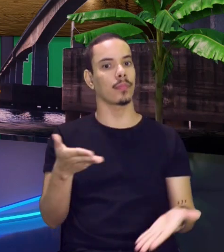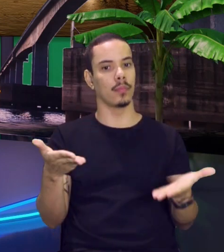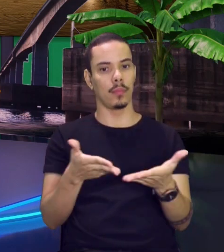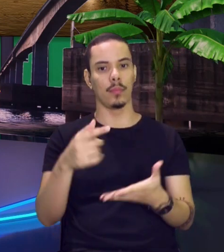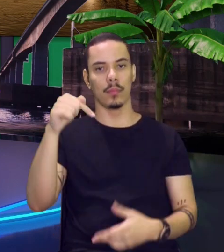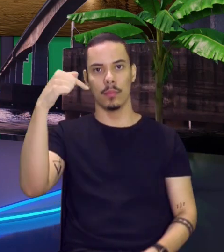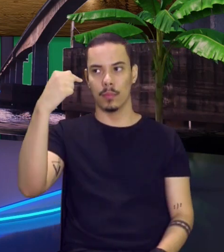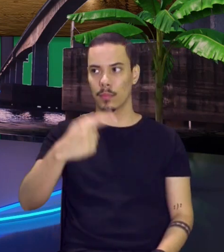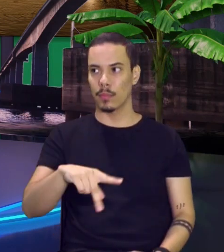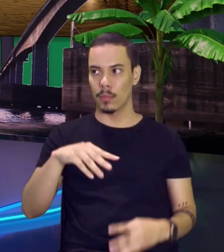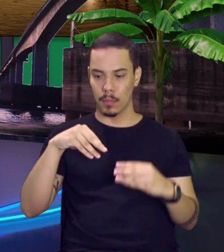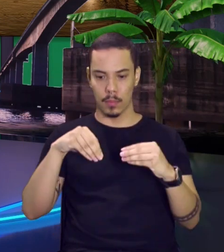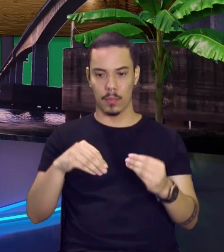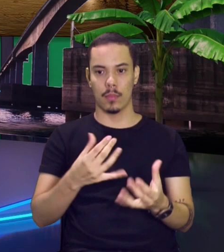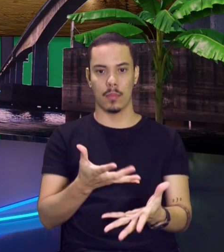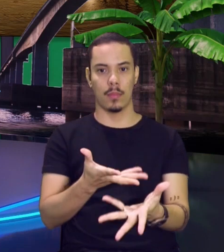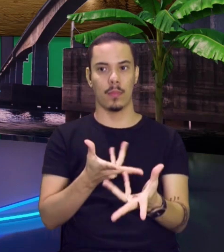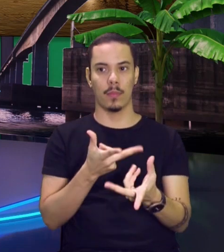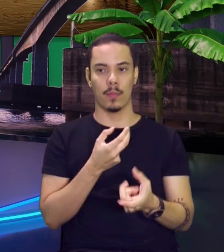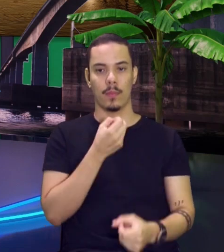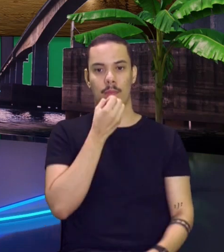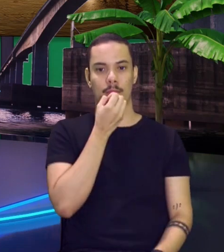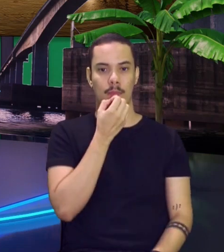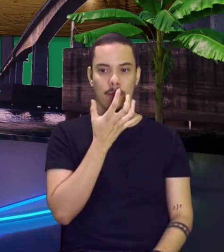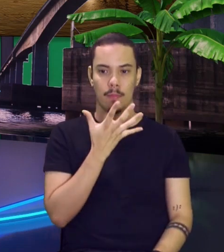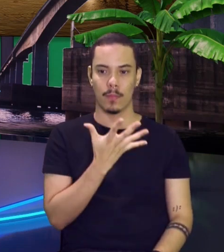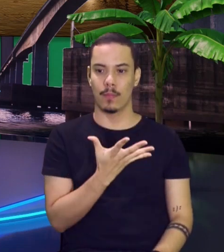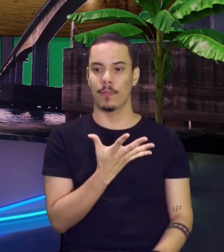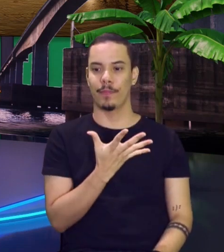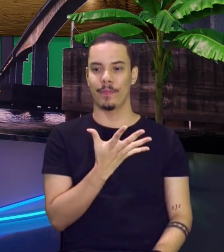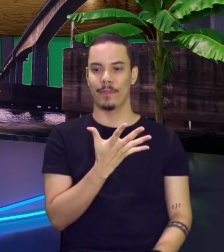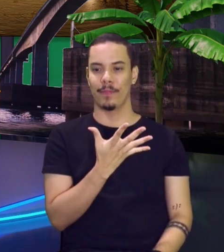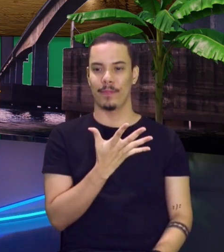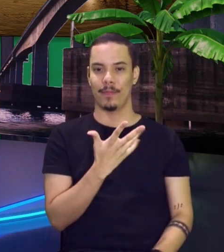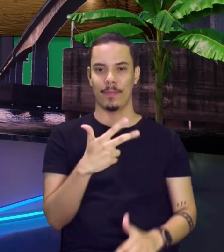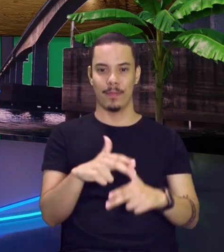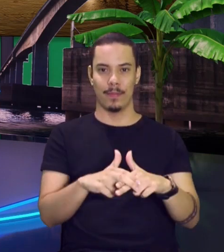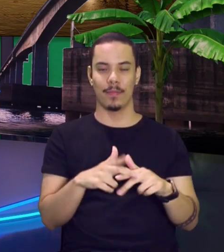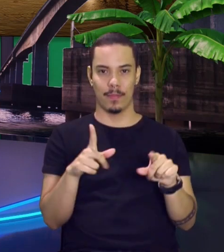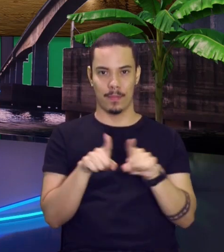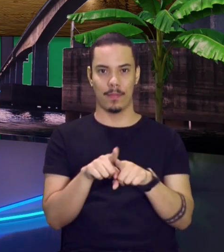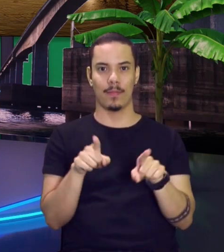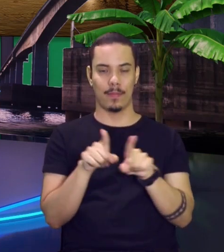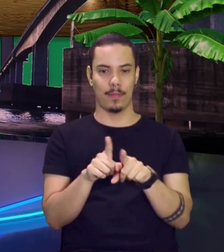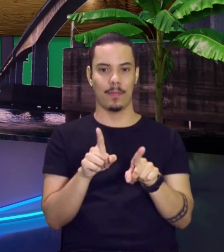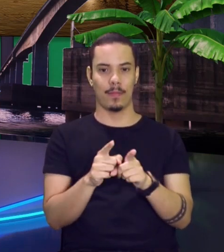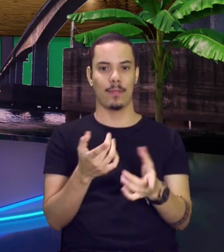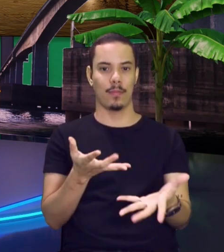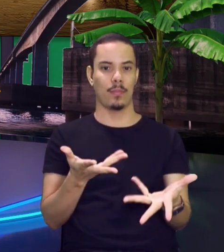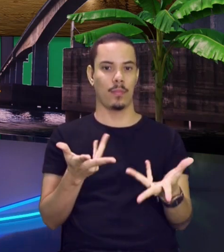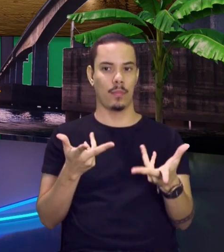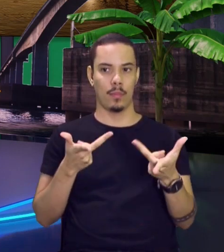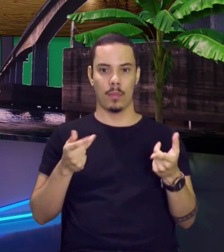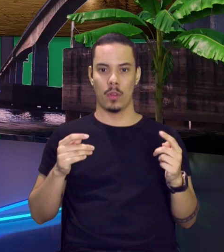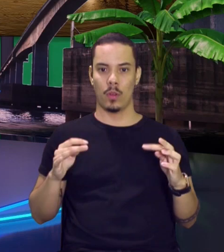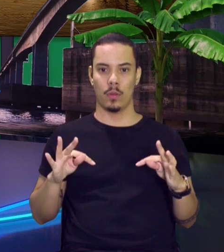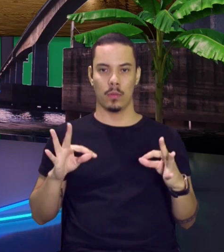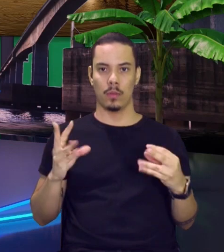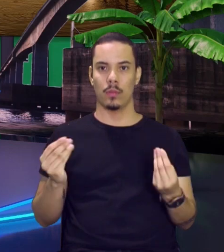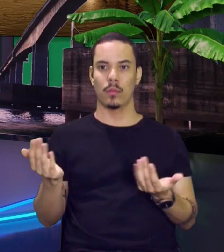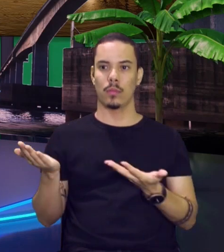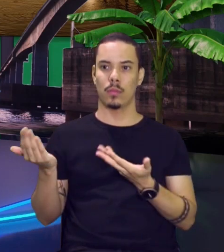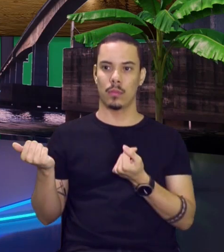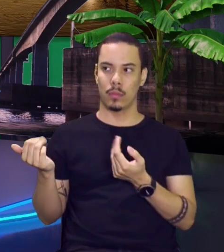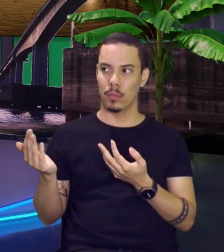essa terra me acolheu muito bem e eu acolho muito bem a todos os